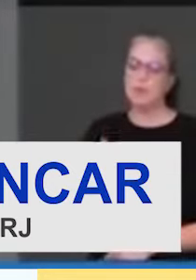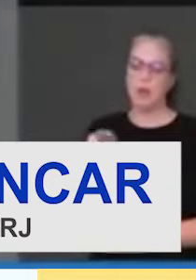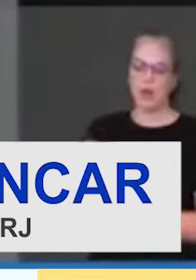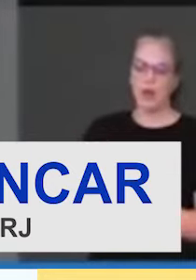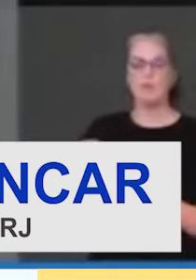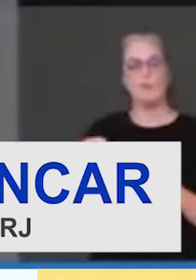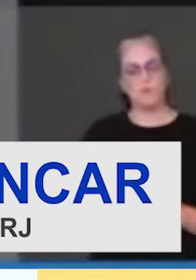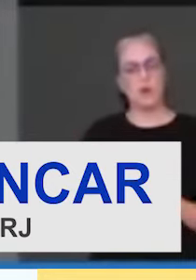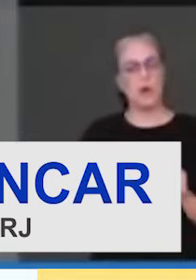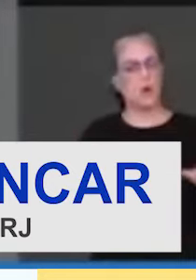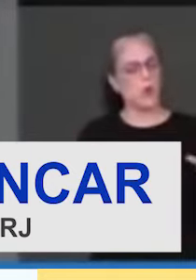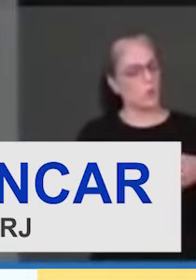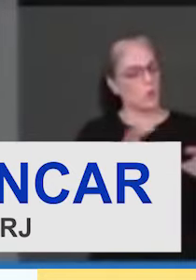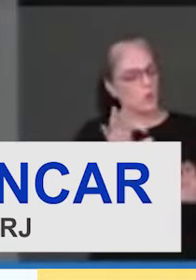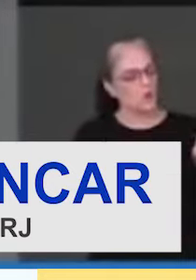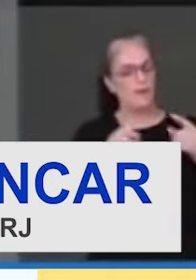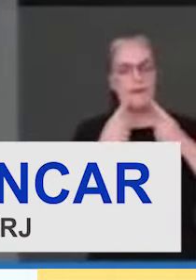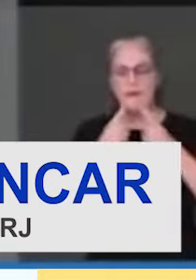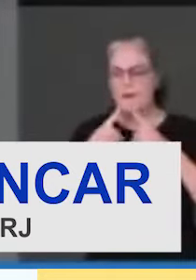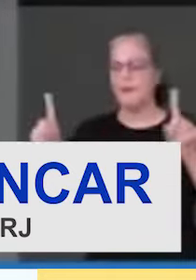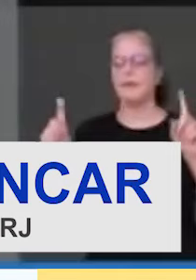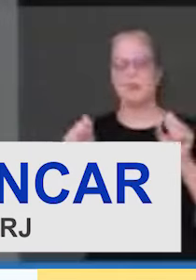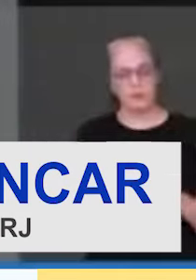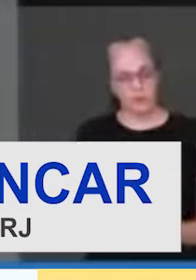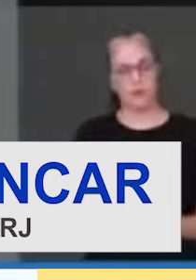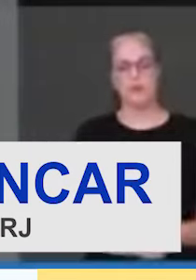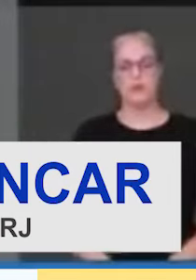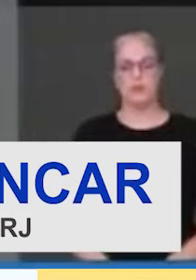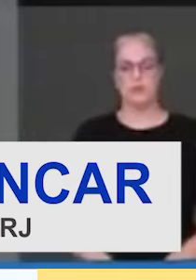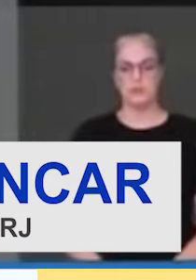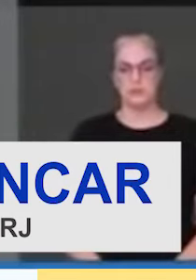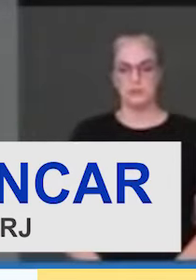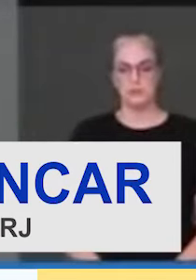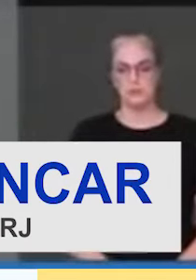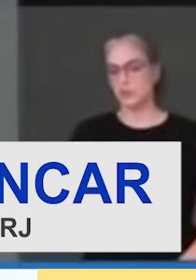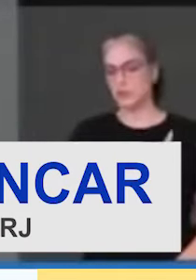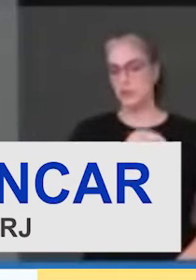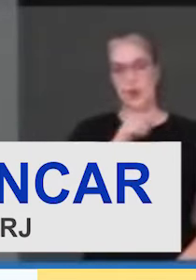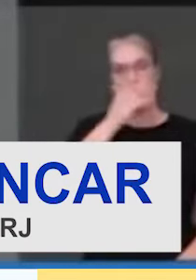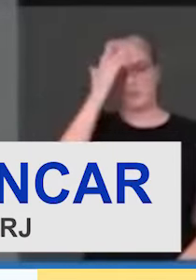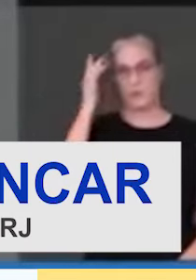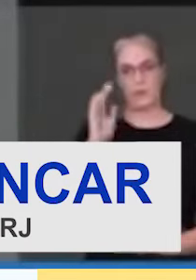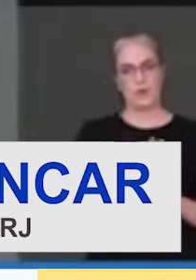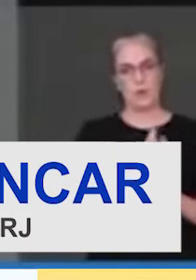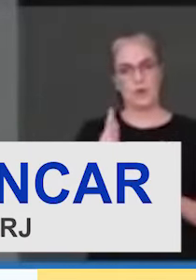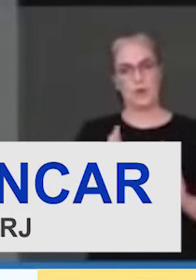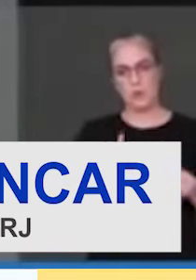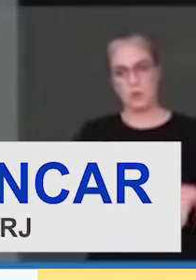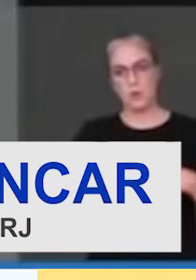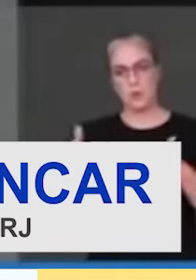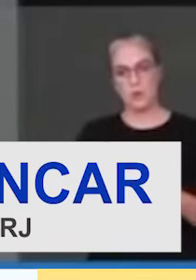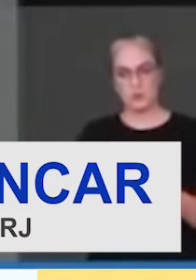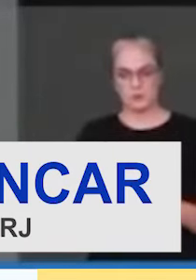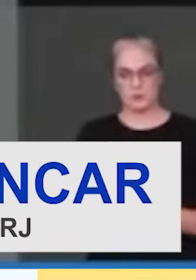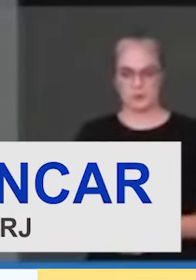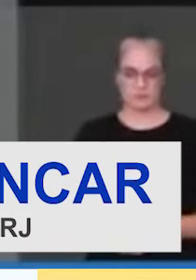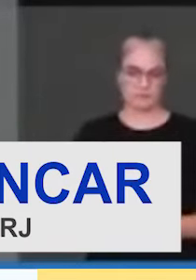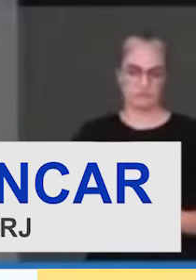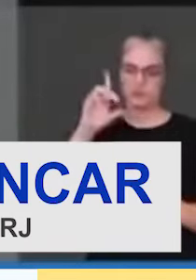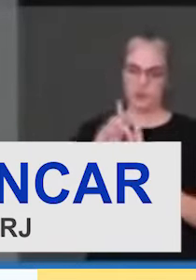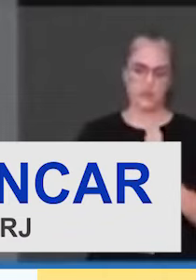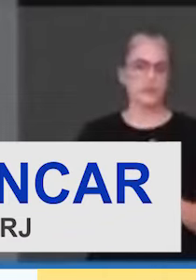protestar, organizar a sua reclamação, eleger representantes que defendam posições contrárias, tem direito até